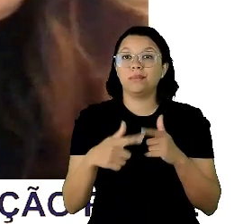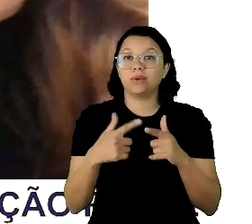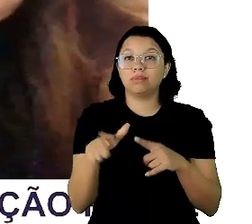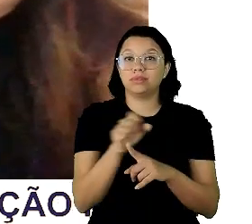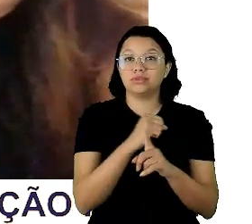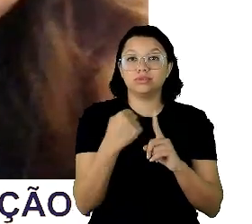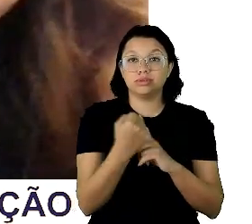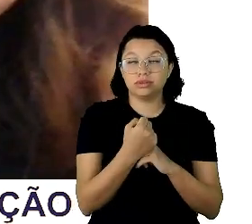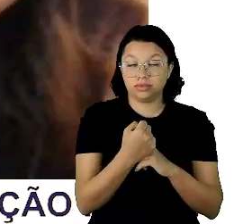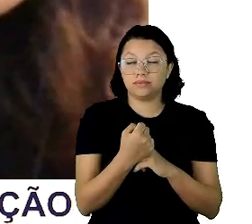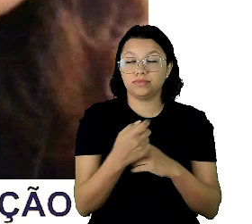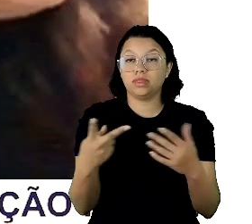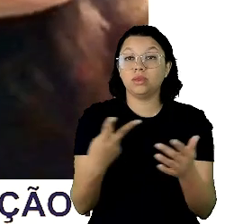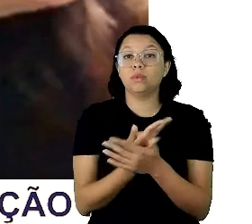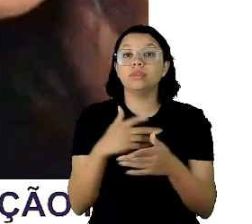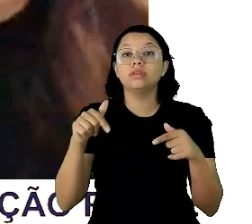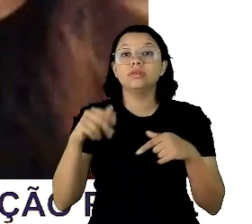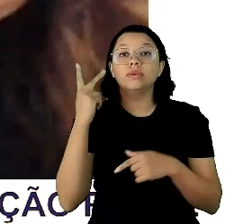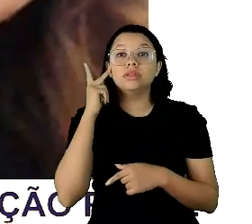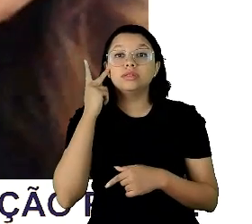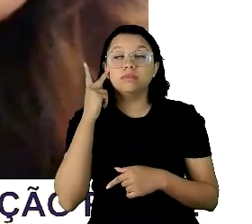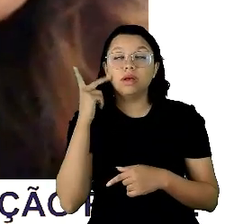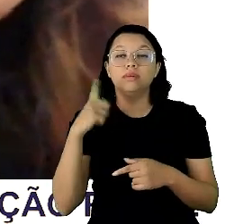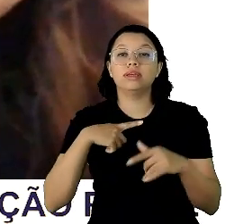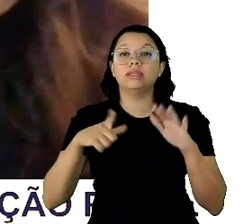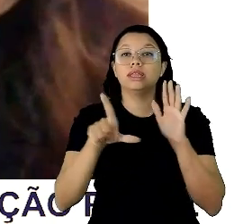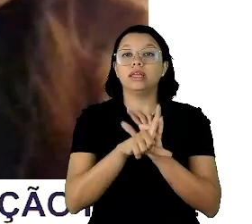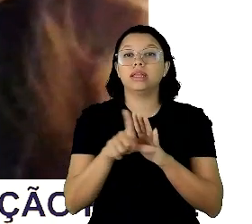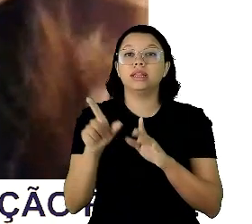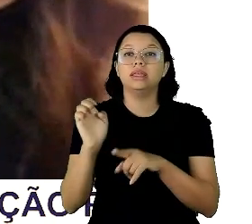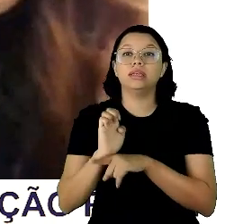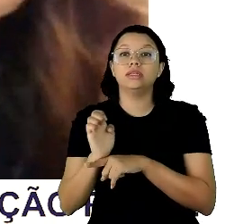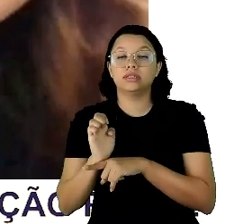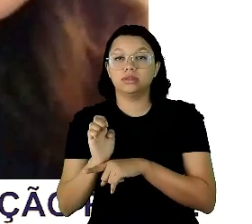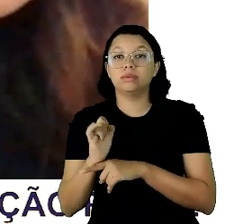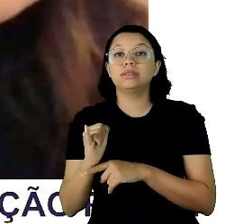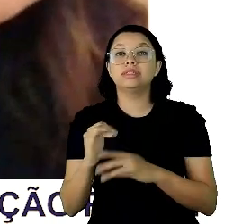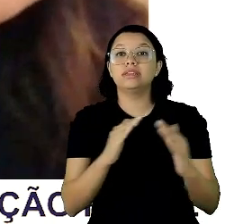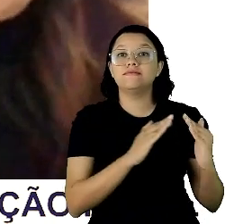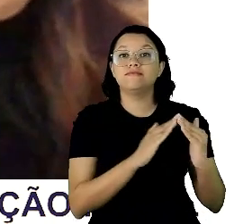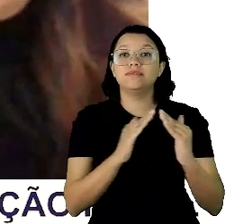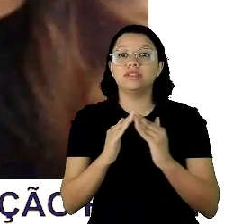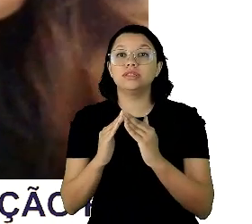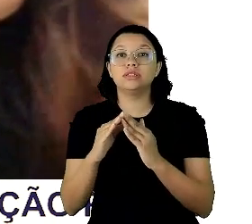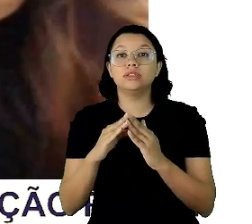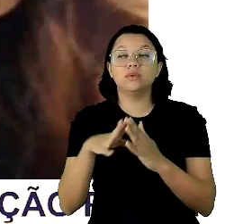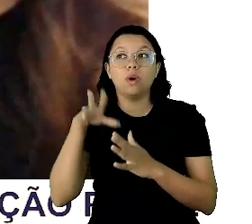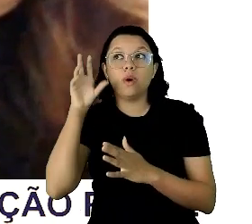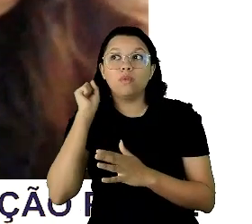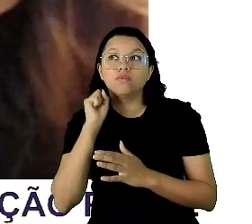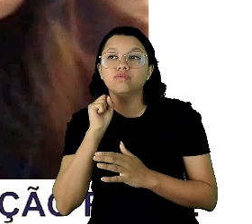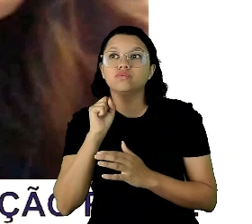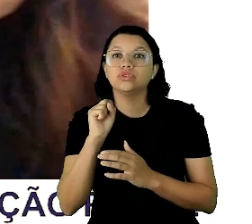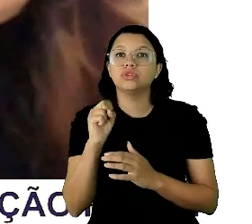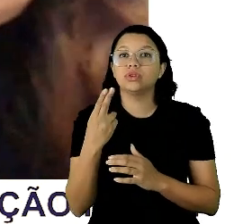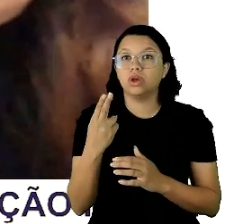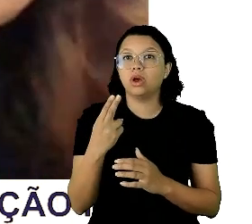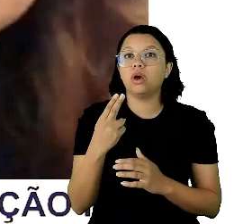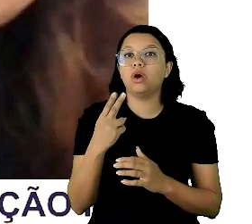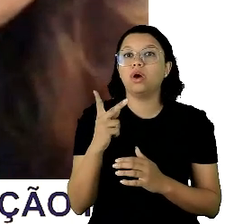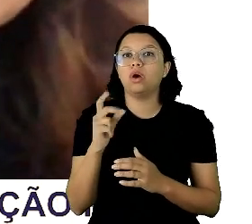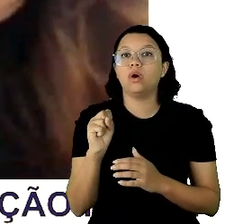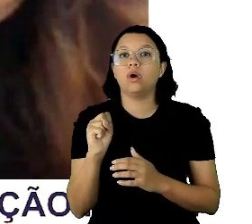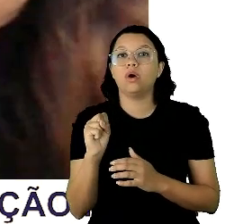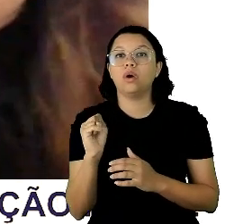lei estadual, de que se algum vizinho escutar, ou o síndico escutar violência doméstica, tem